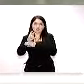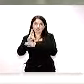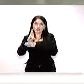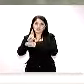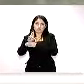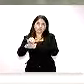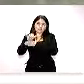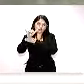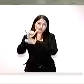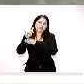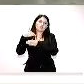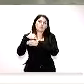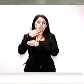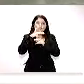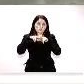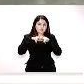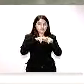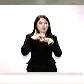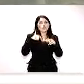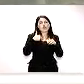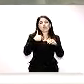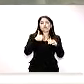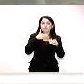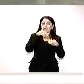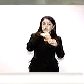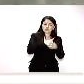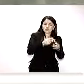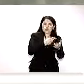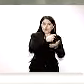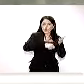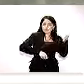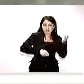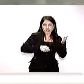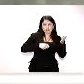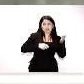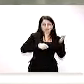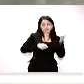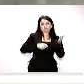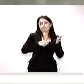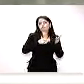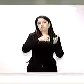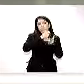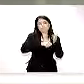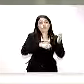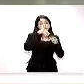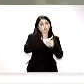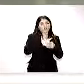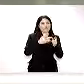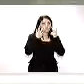pela eh regularidade dos contratos aqui examinado pedi o visto o